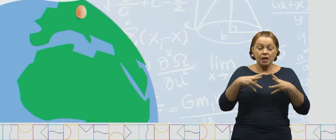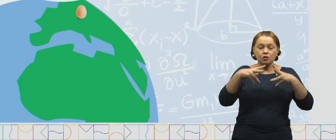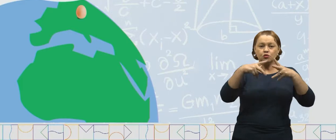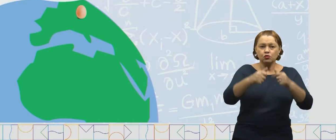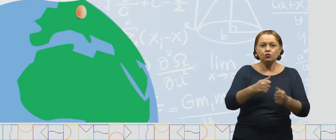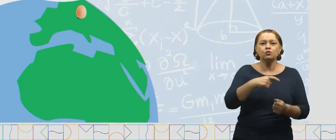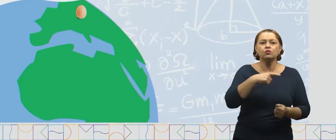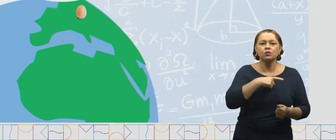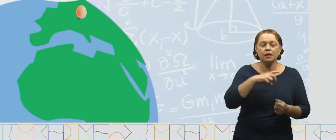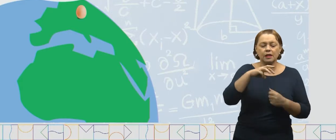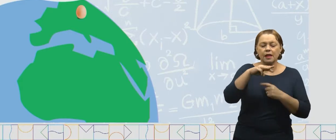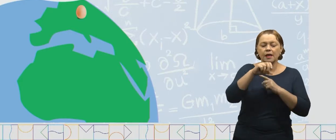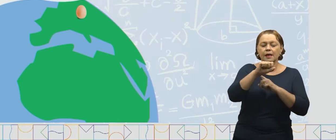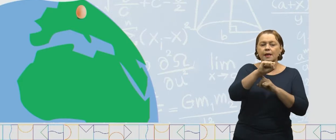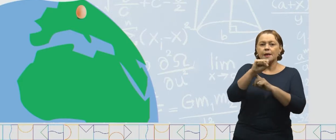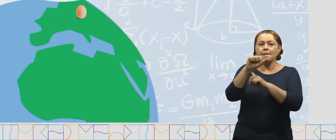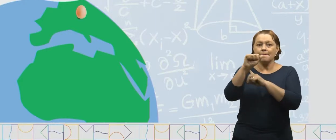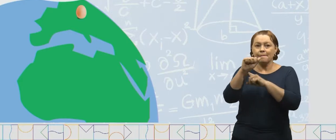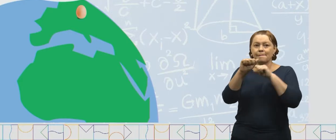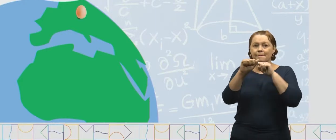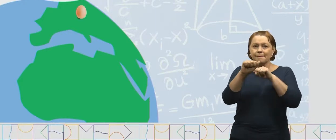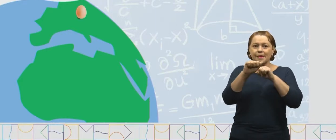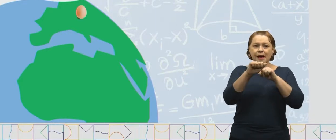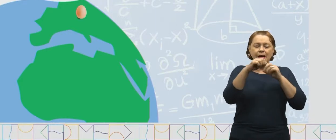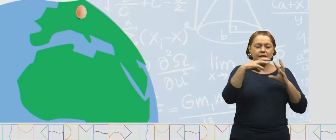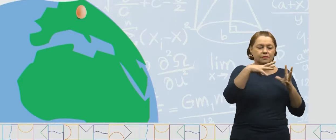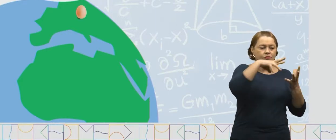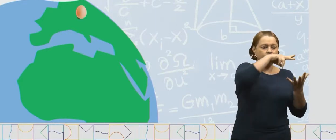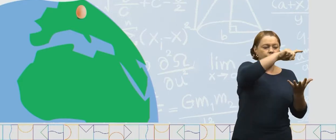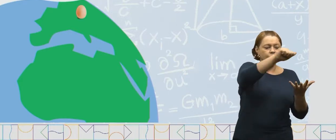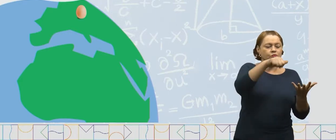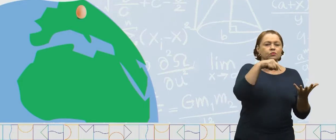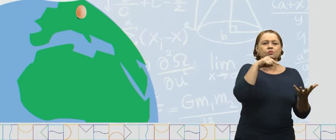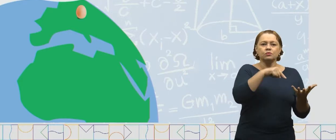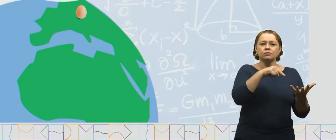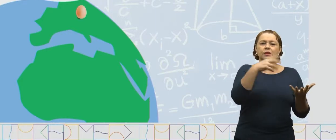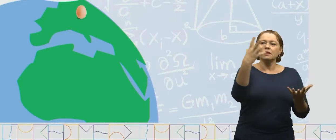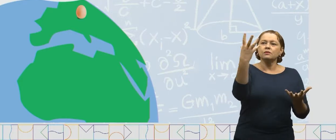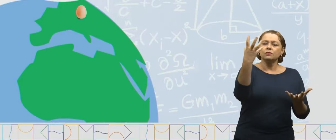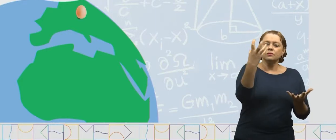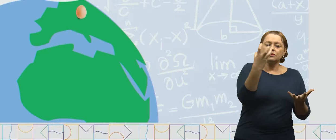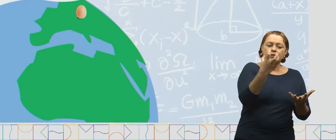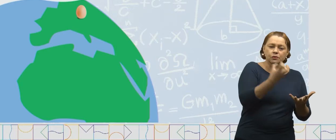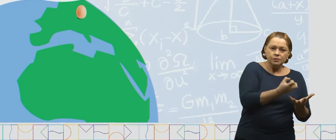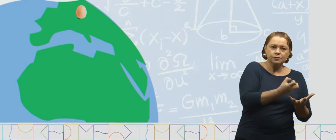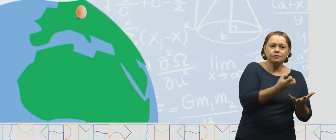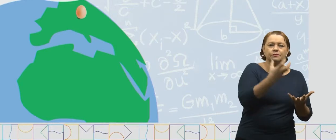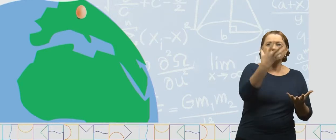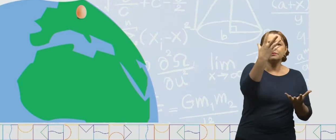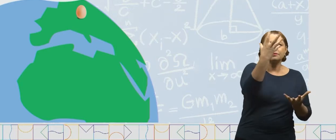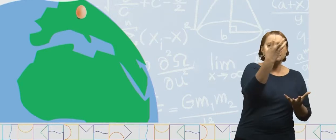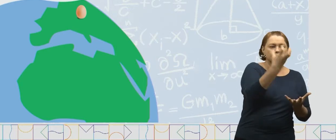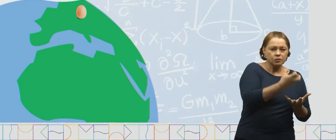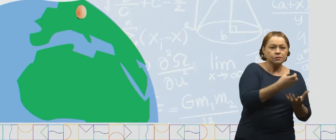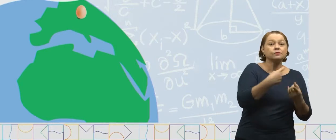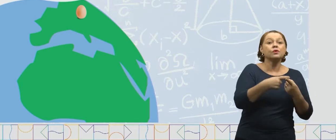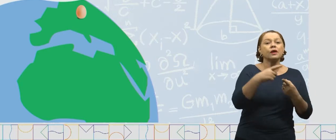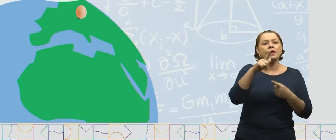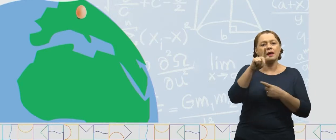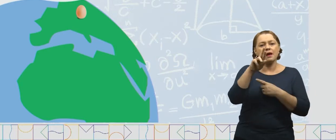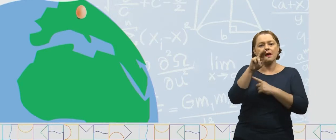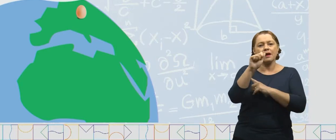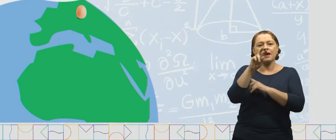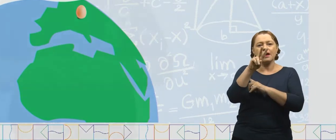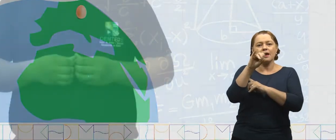existe e tem a massa na nossa superfície do nosso planeta é atraído para ela pela força